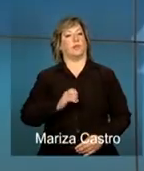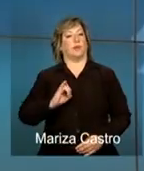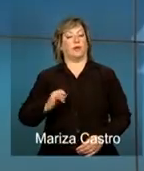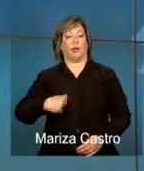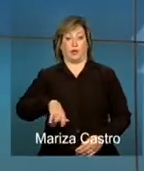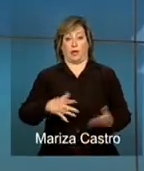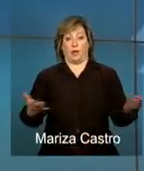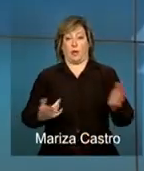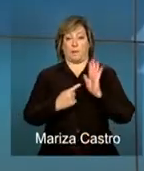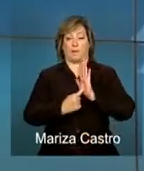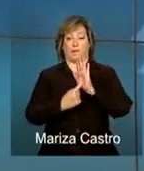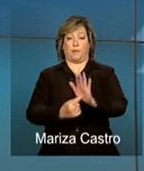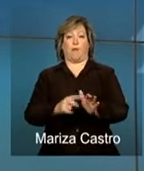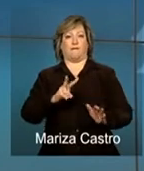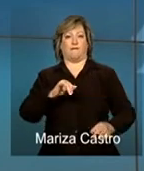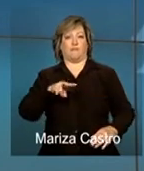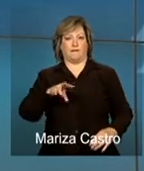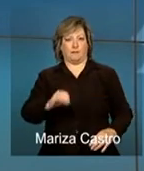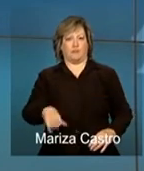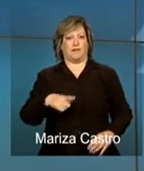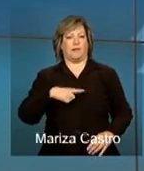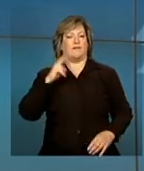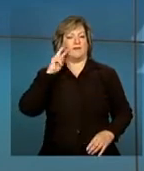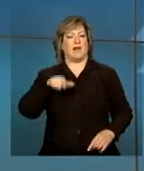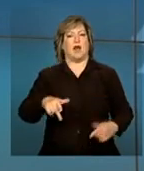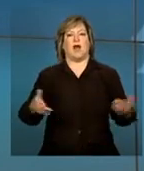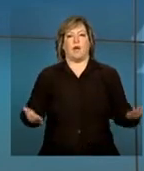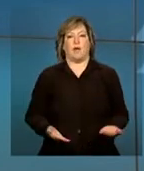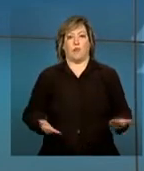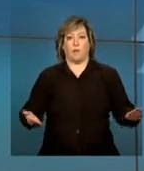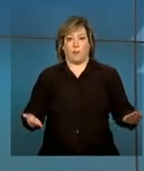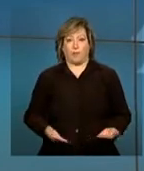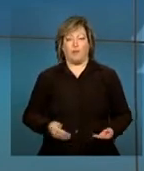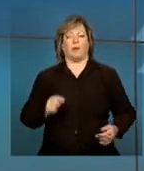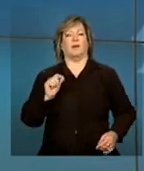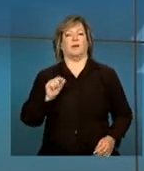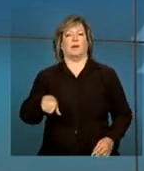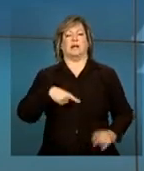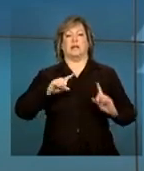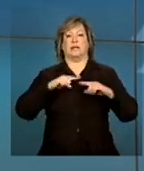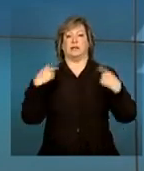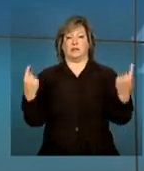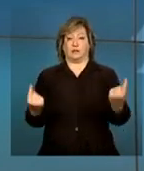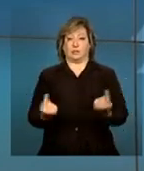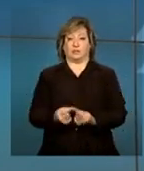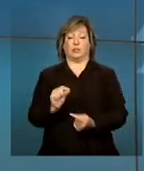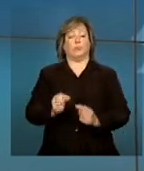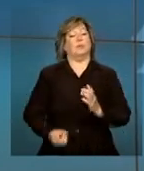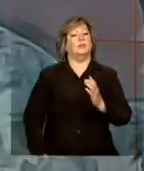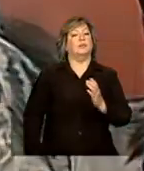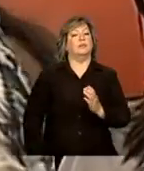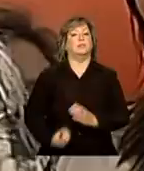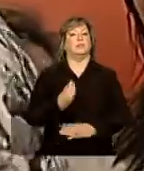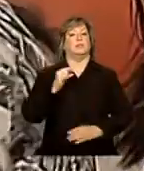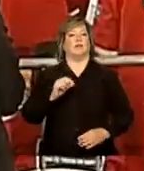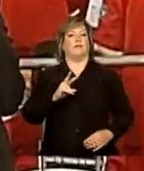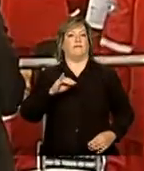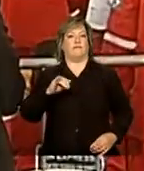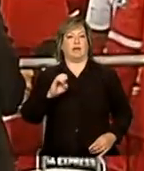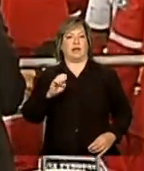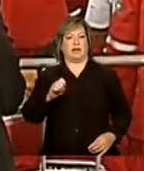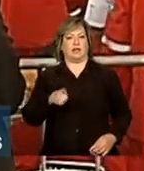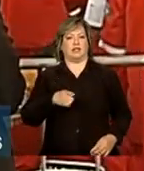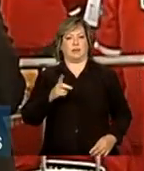Olá, interrompemos a programação e vamos acompanhar agora ao vivo a cerimônia de inauguração da Via